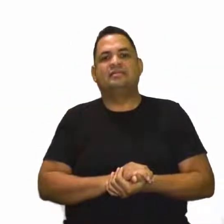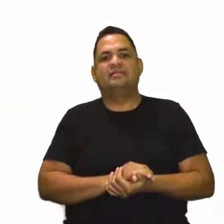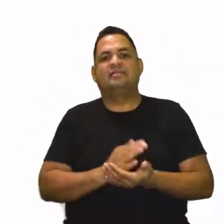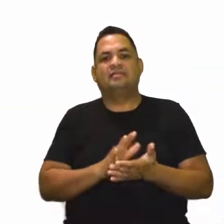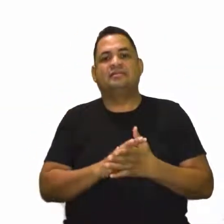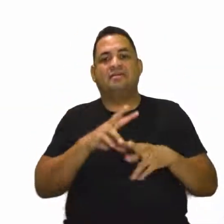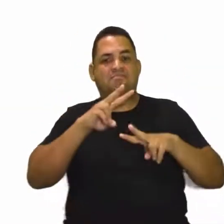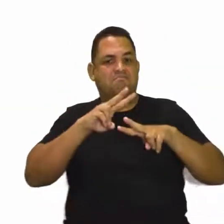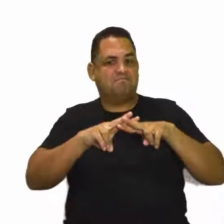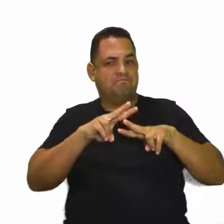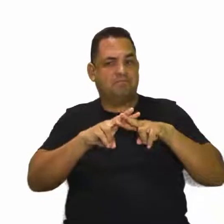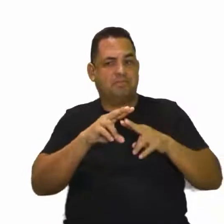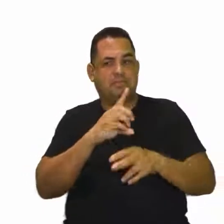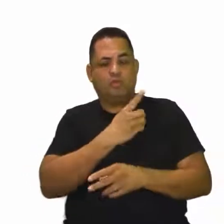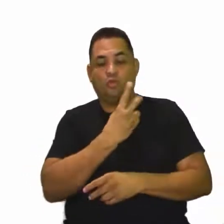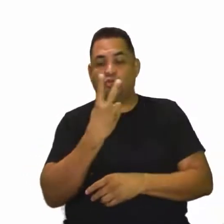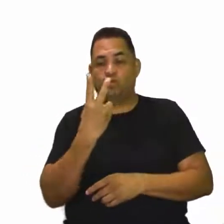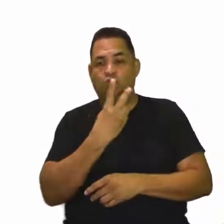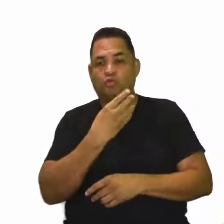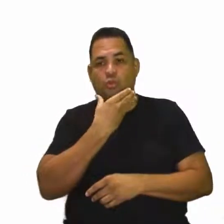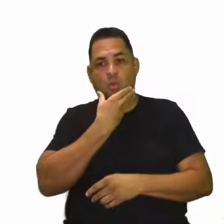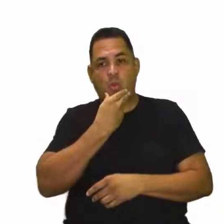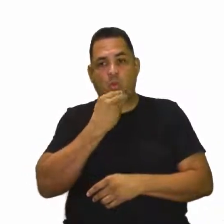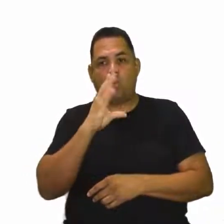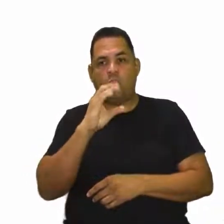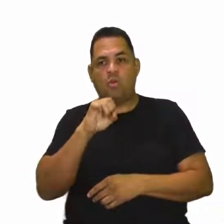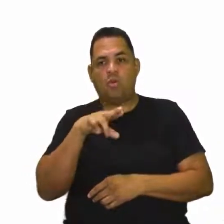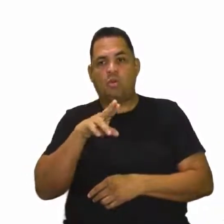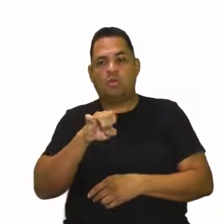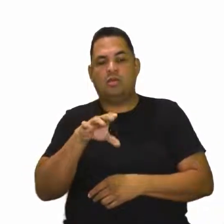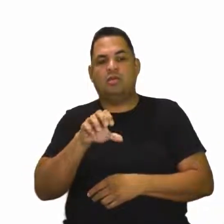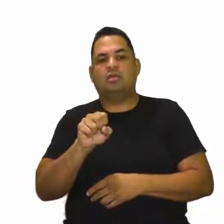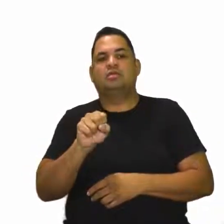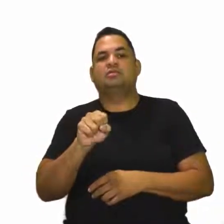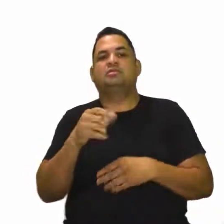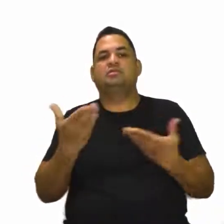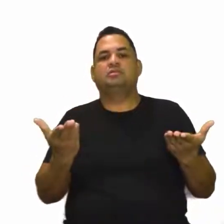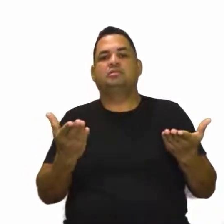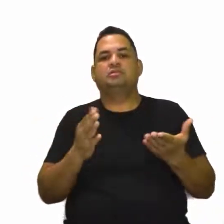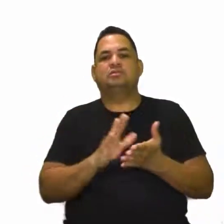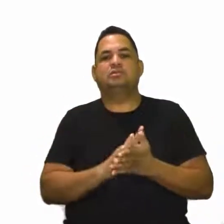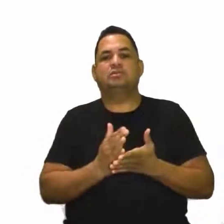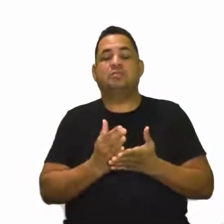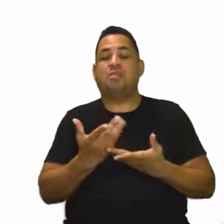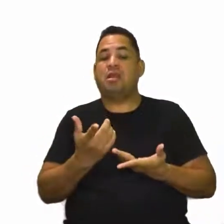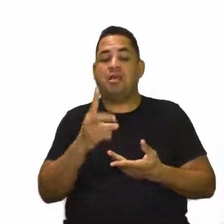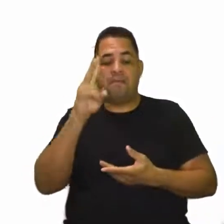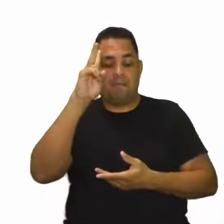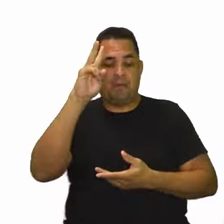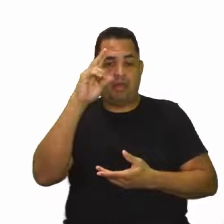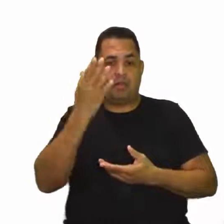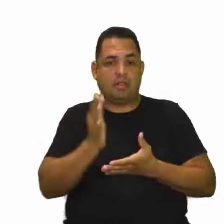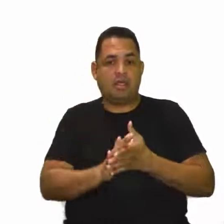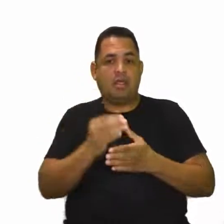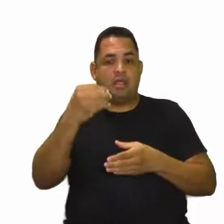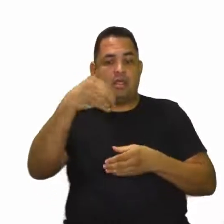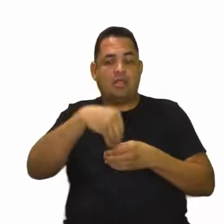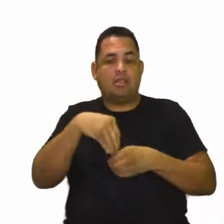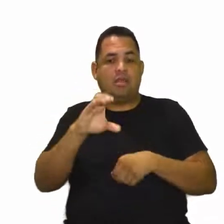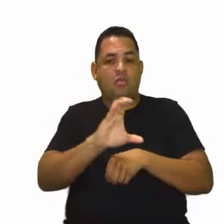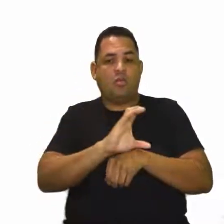com prisão os 2 coronéis. Lembrando que, de acordo com a Constituição, ó,